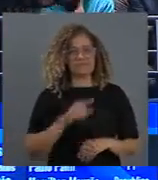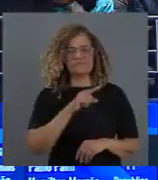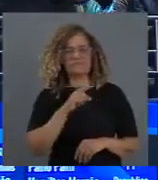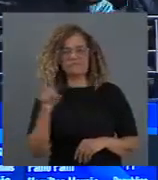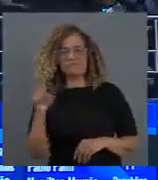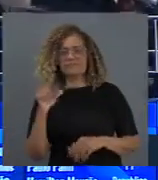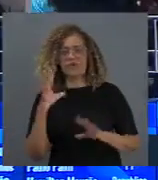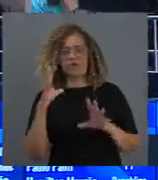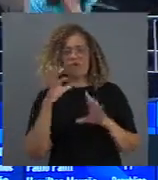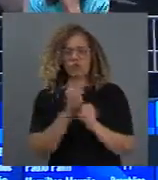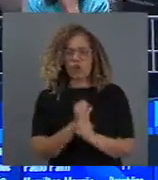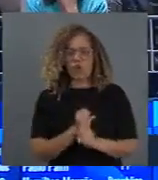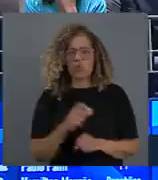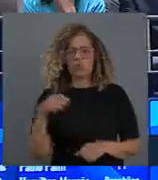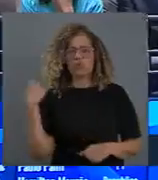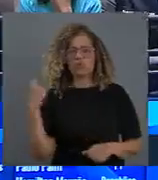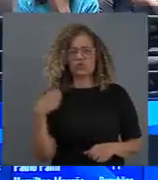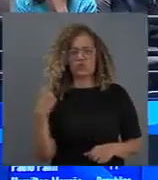todos do Rio Grande do Sul, não?